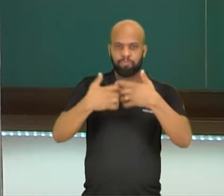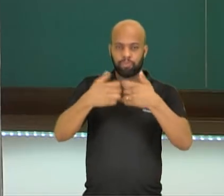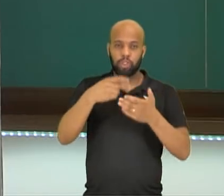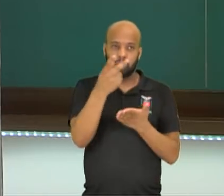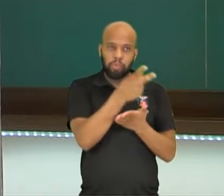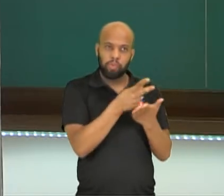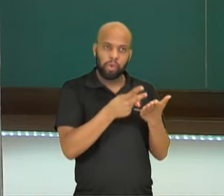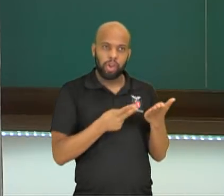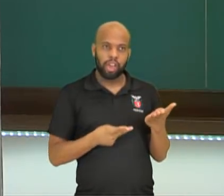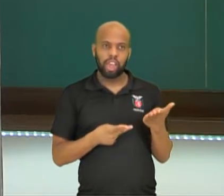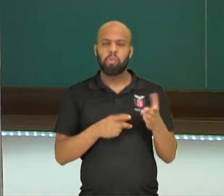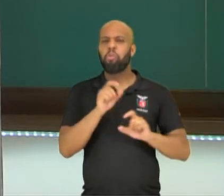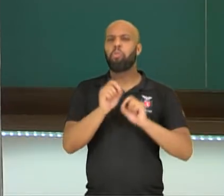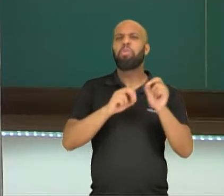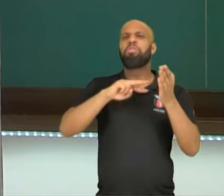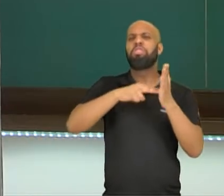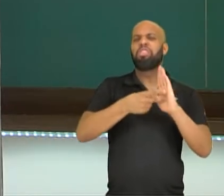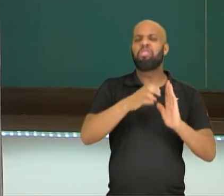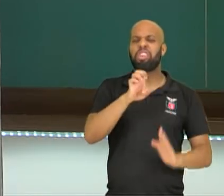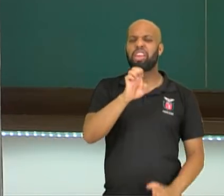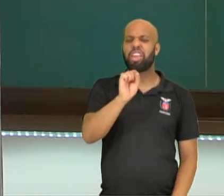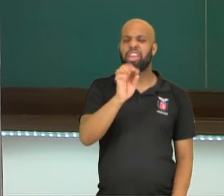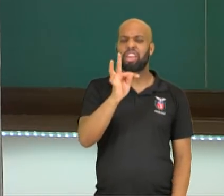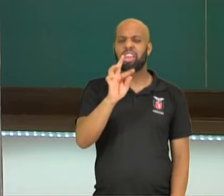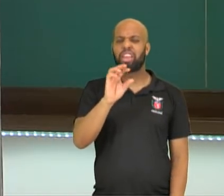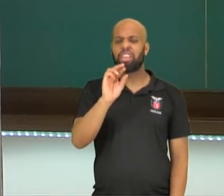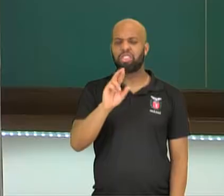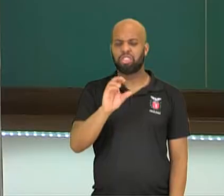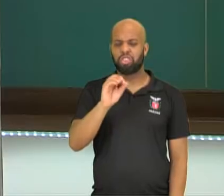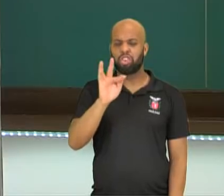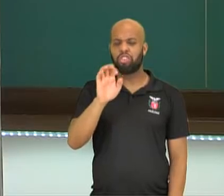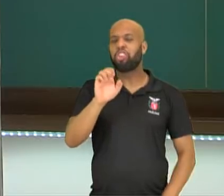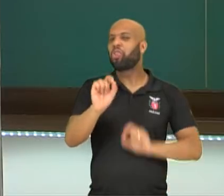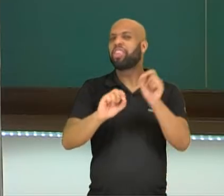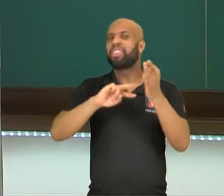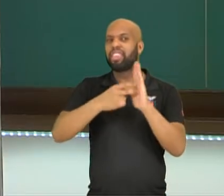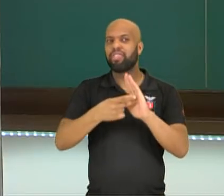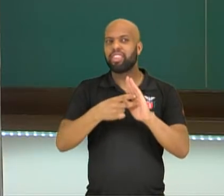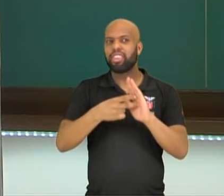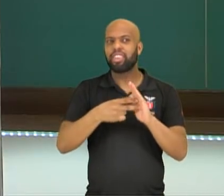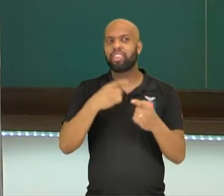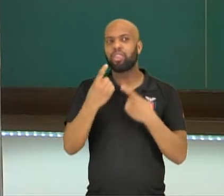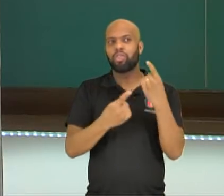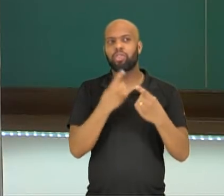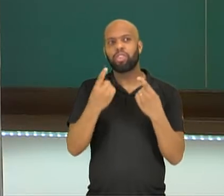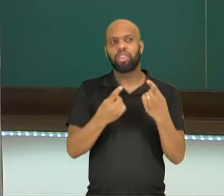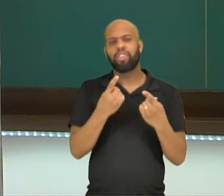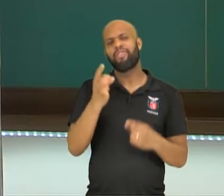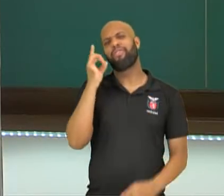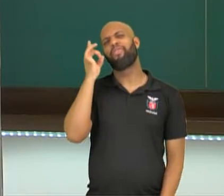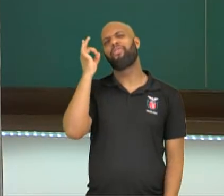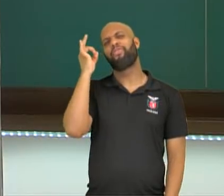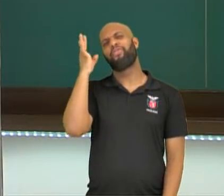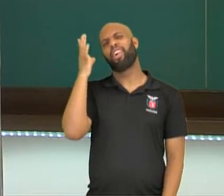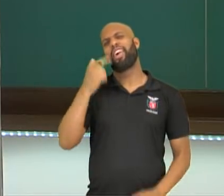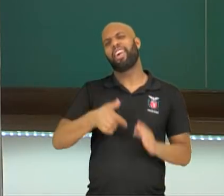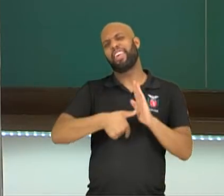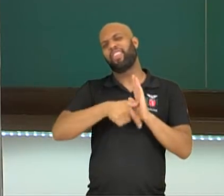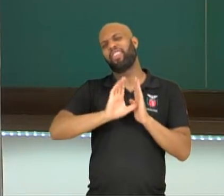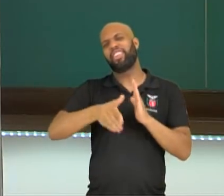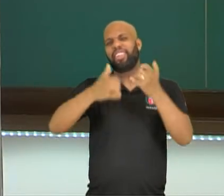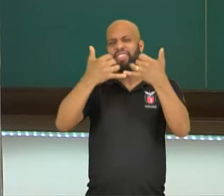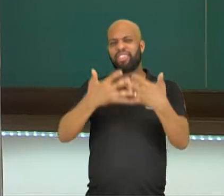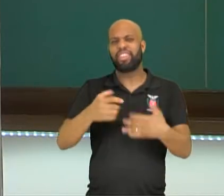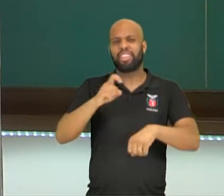poema, estrofe é nome que se dá ao conjunto de... Fácil demais, assim, um tempinho